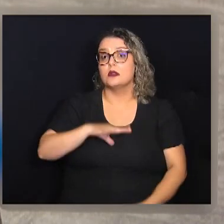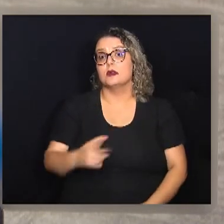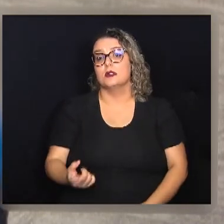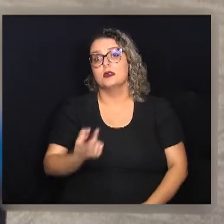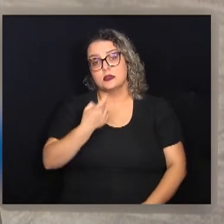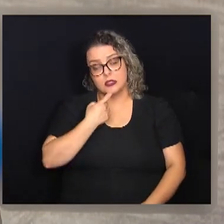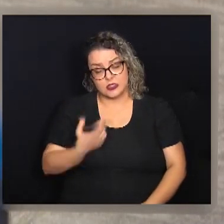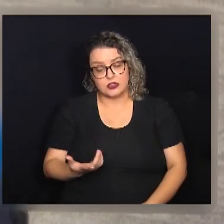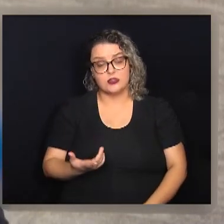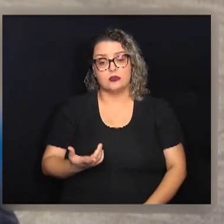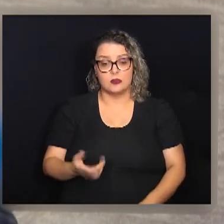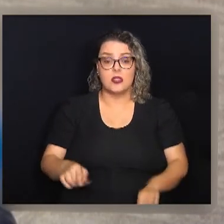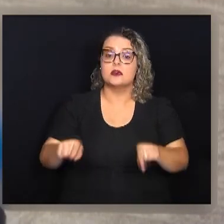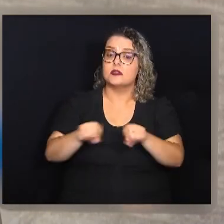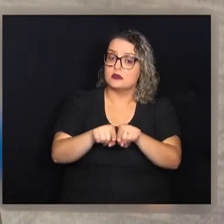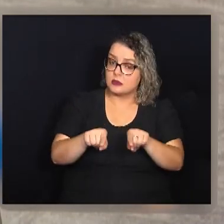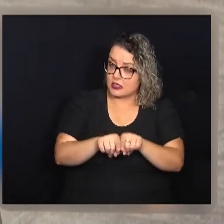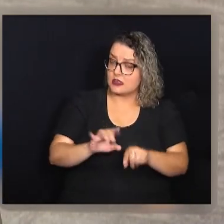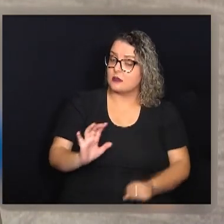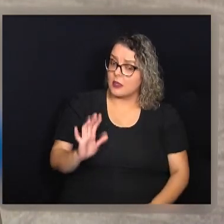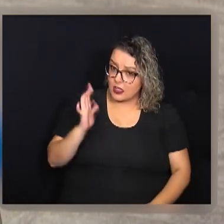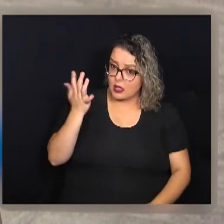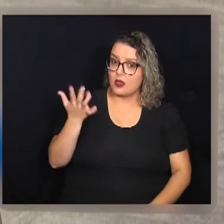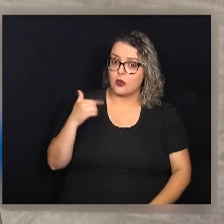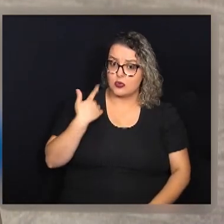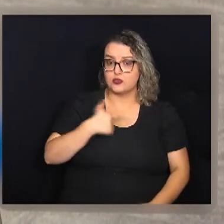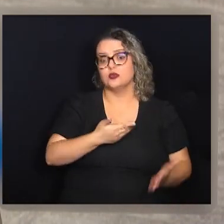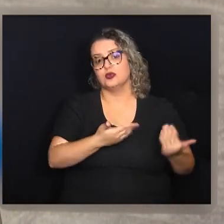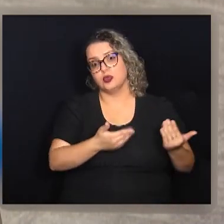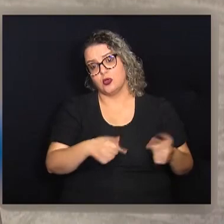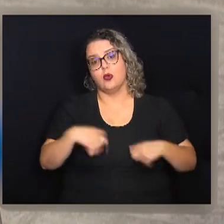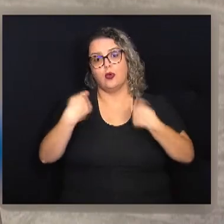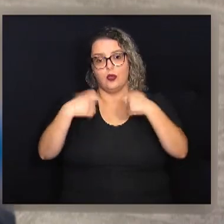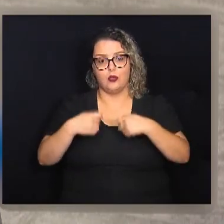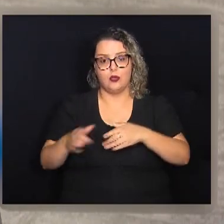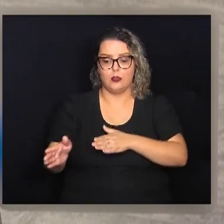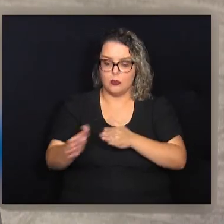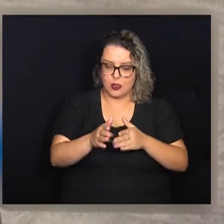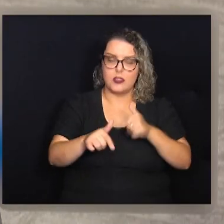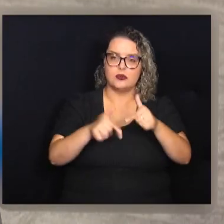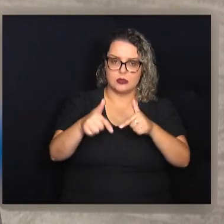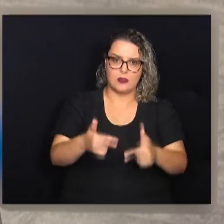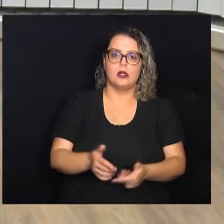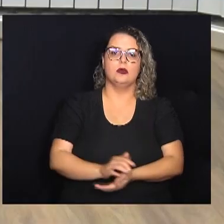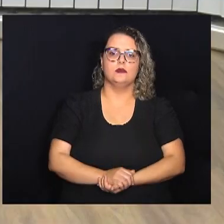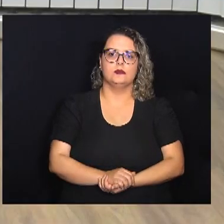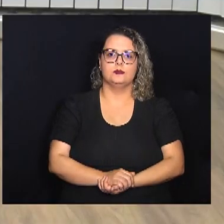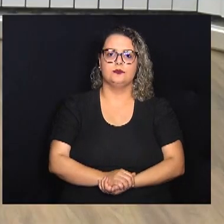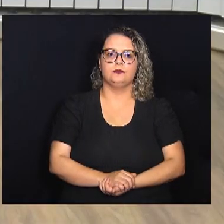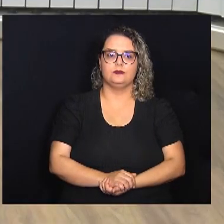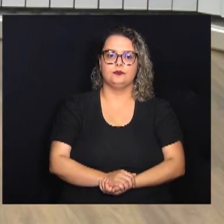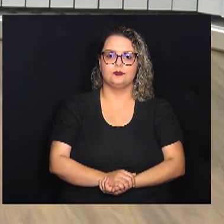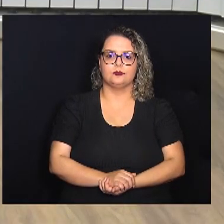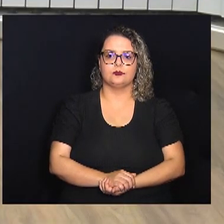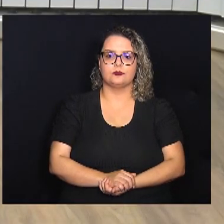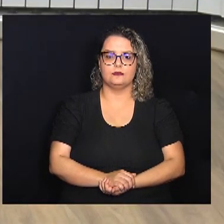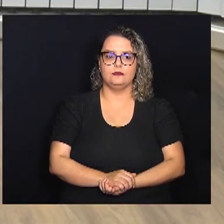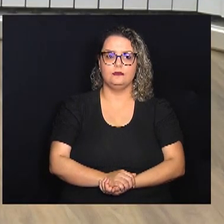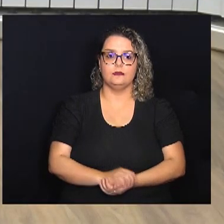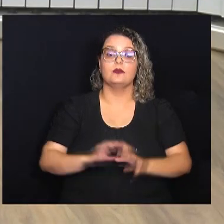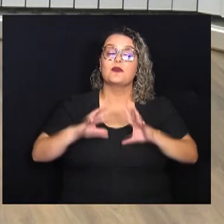enquanto estudante do ensino técnico. Depois, chegou até a experiência de instrutor. Os drones representam